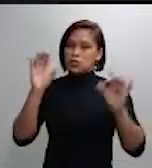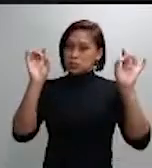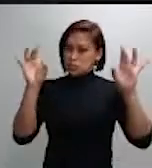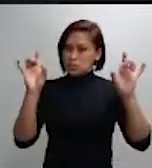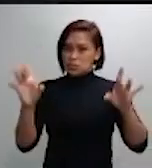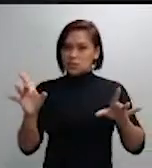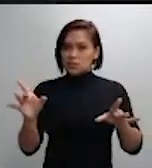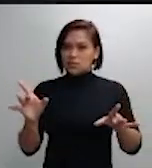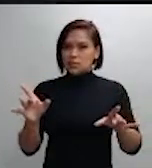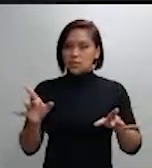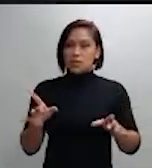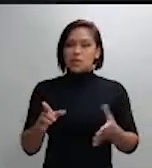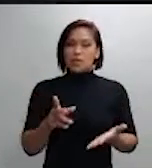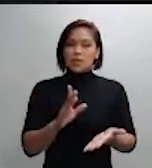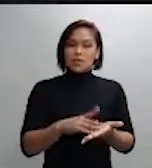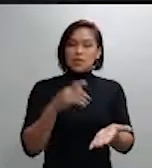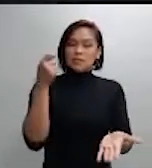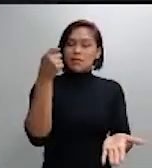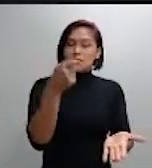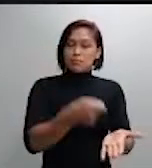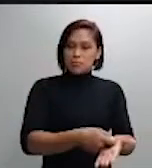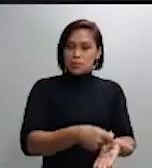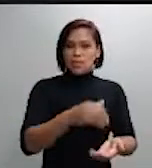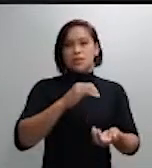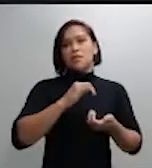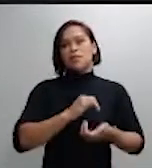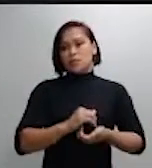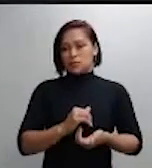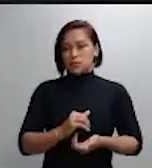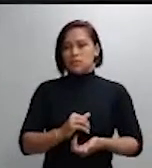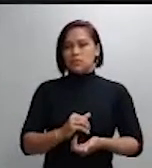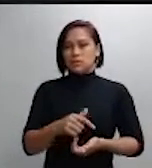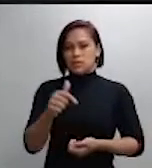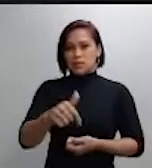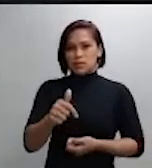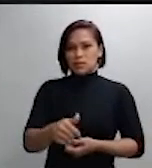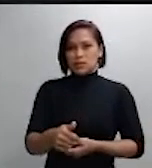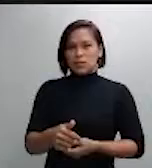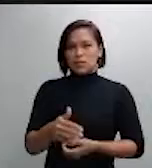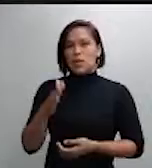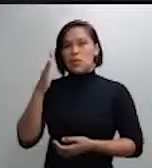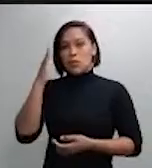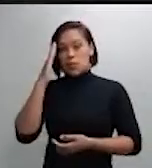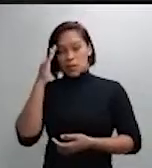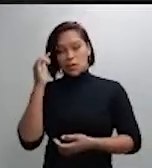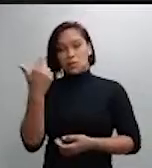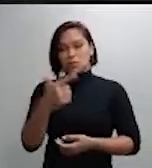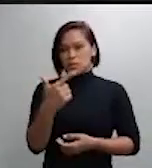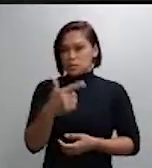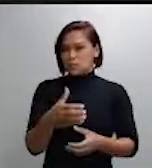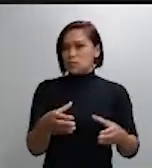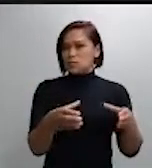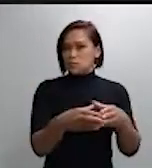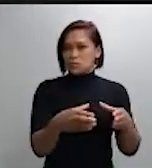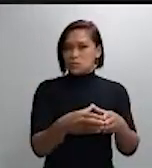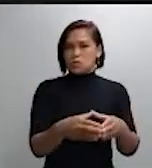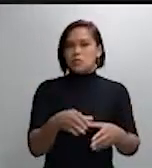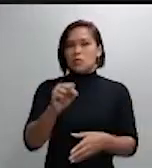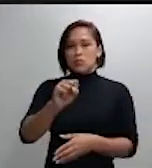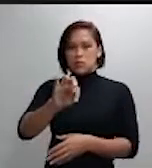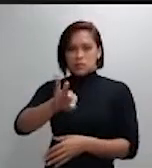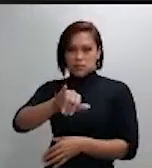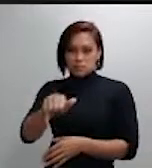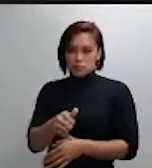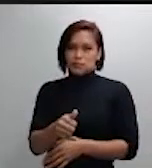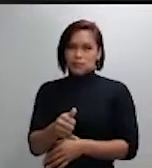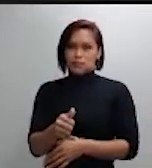se aplique na Corte Especial o entendimento da segunda turma do Superior Tribunal de Justiça